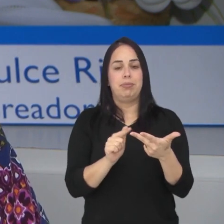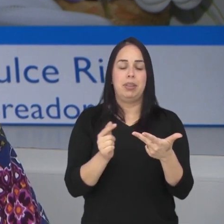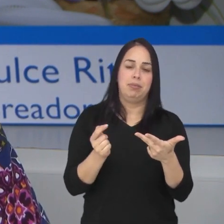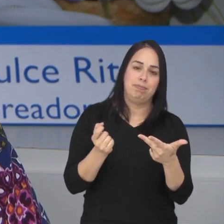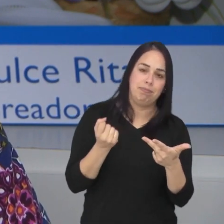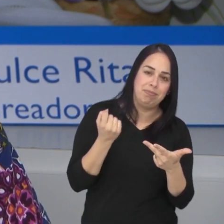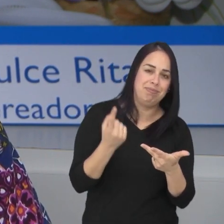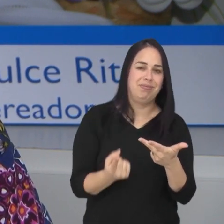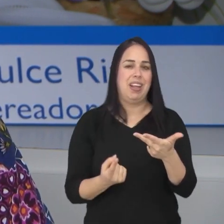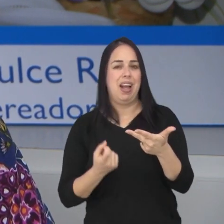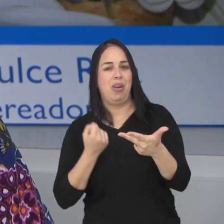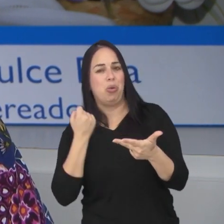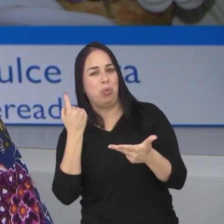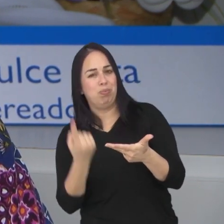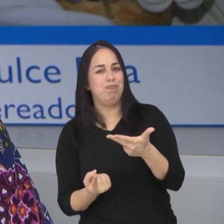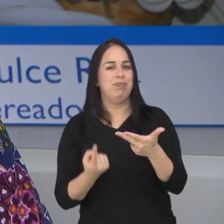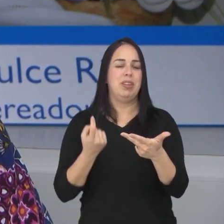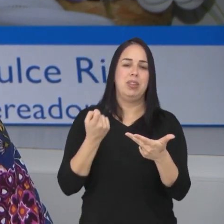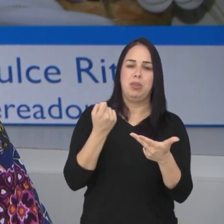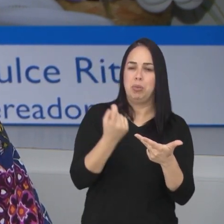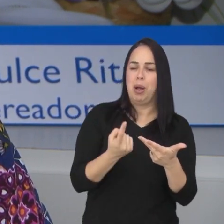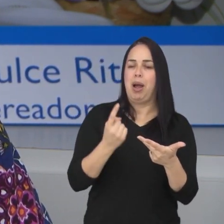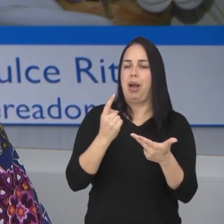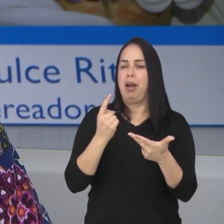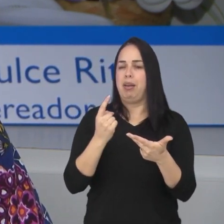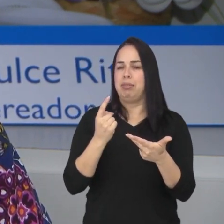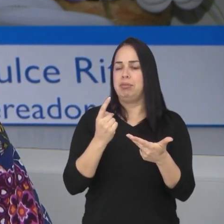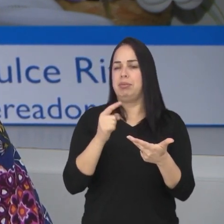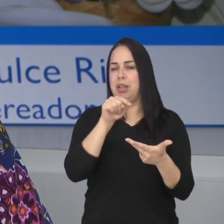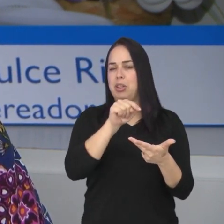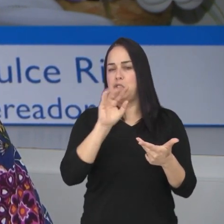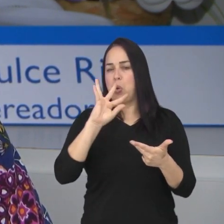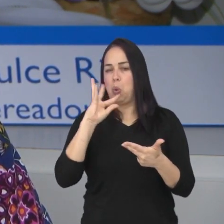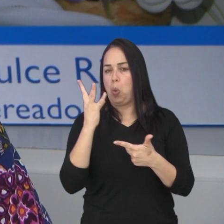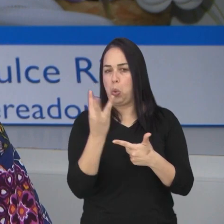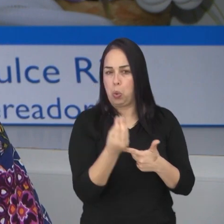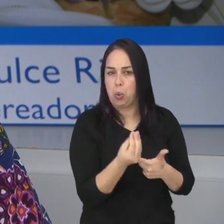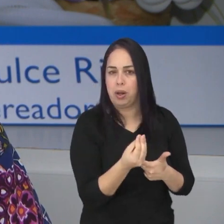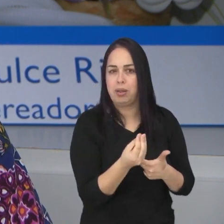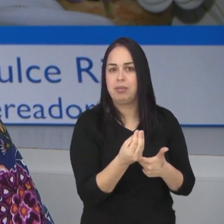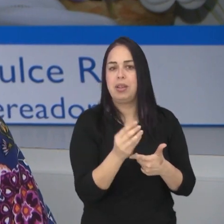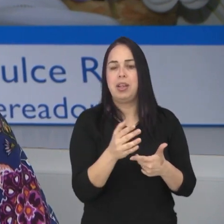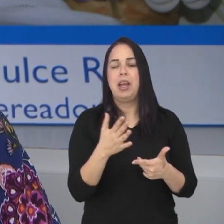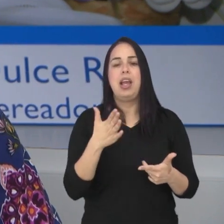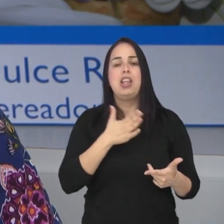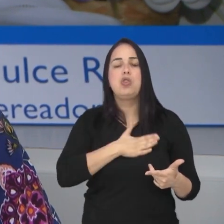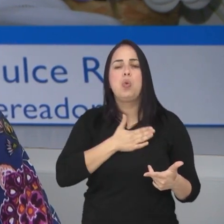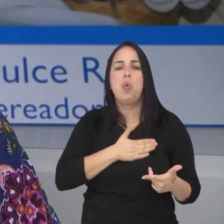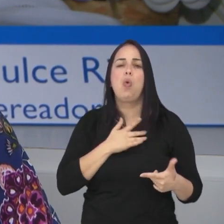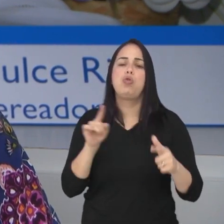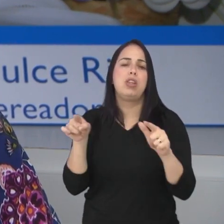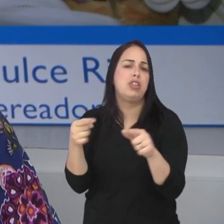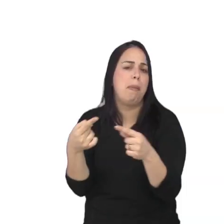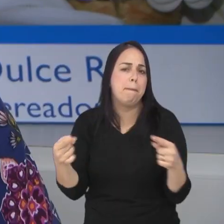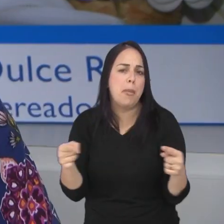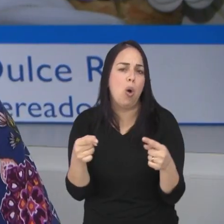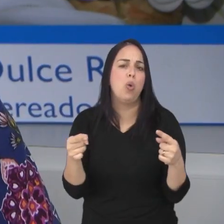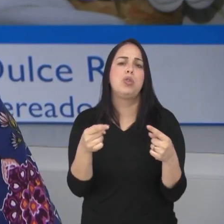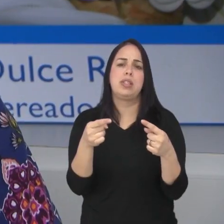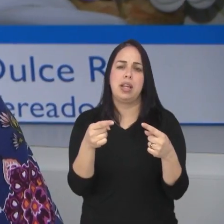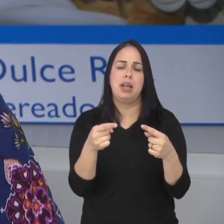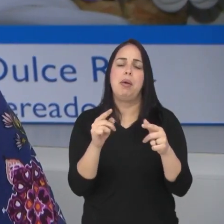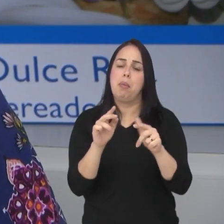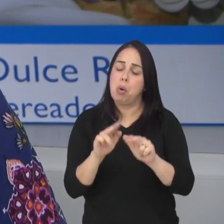algumas poucas atividades culturais, porque essas pessoas são muito, muito ligadas à música. Então,